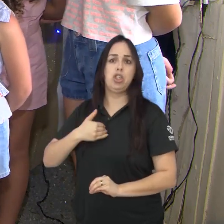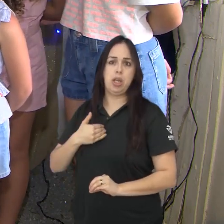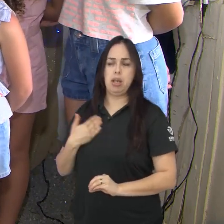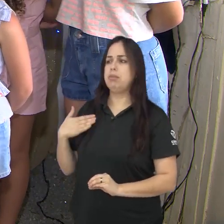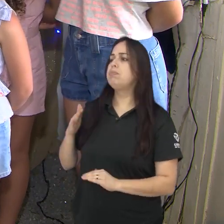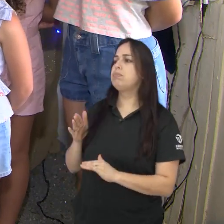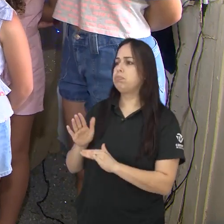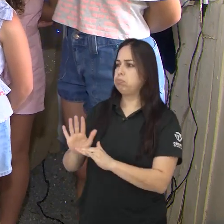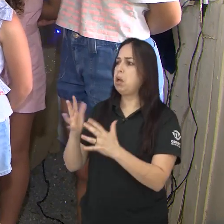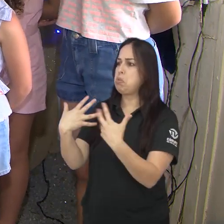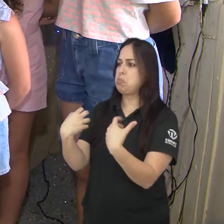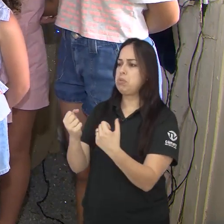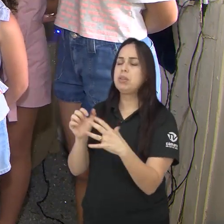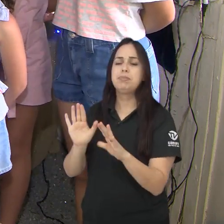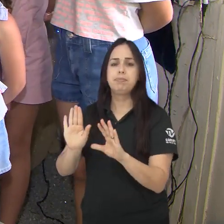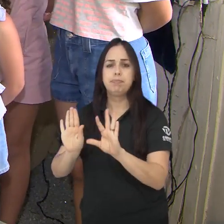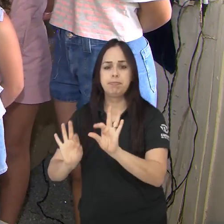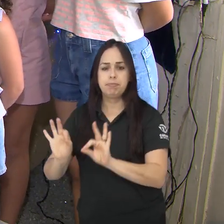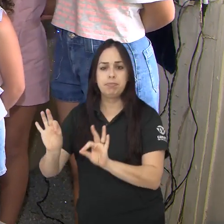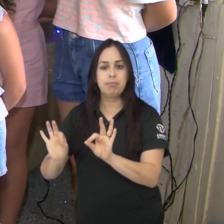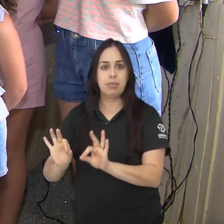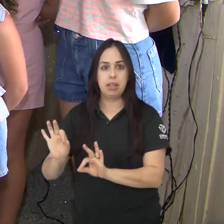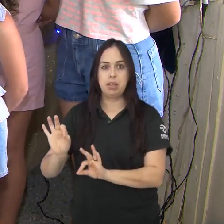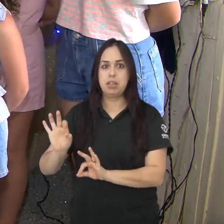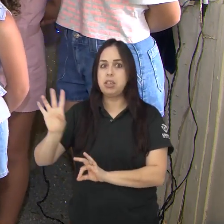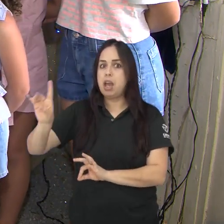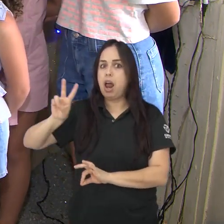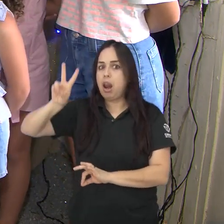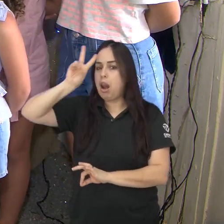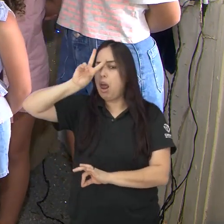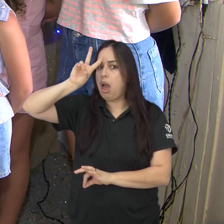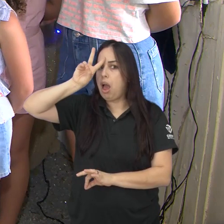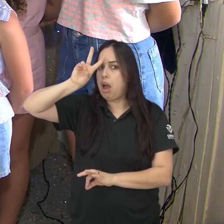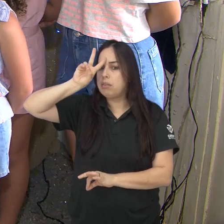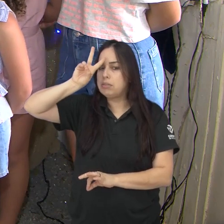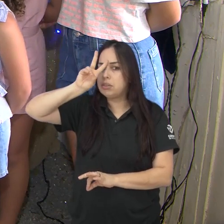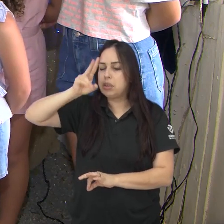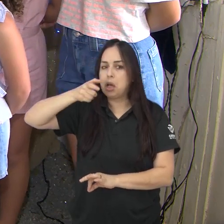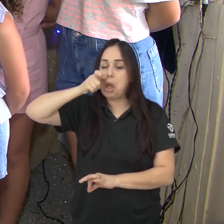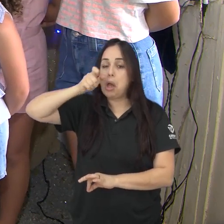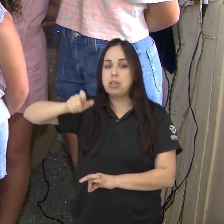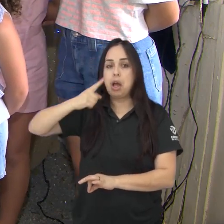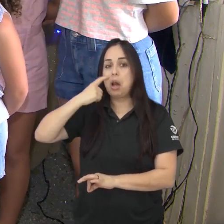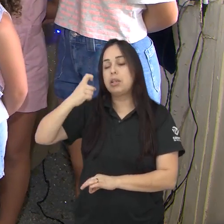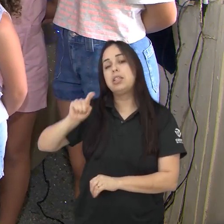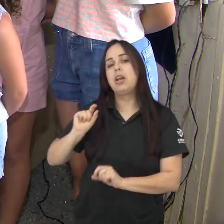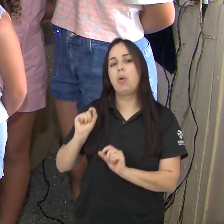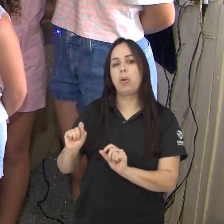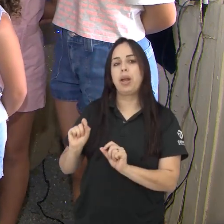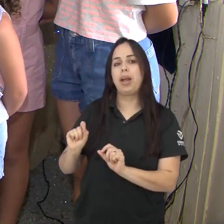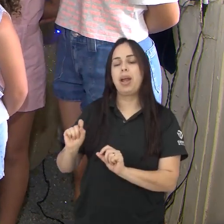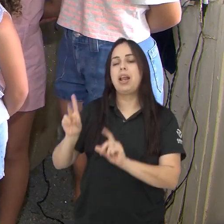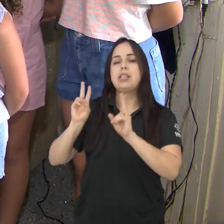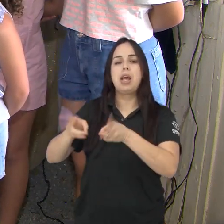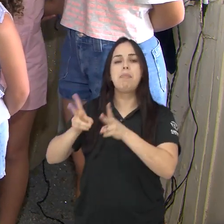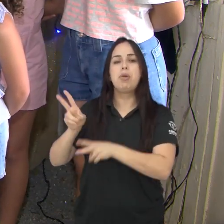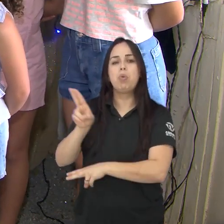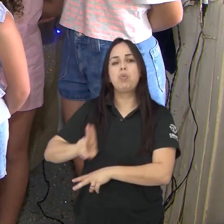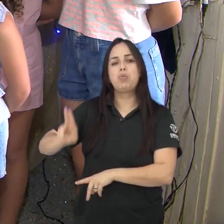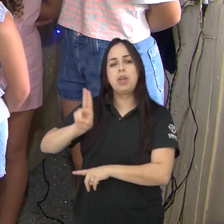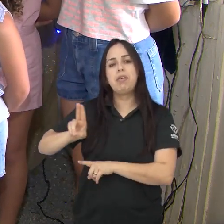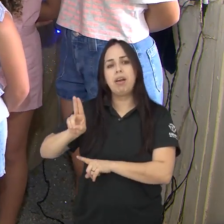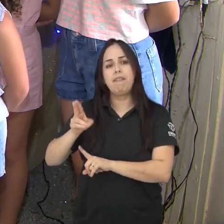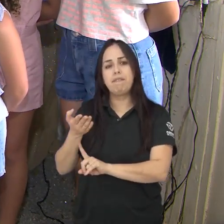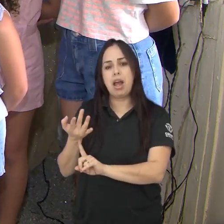pedia que fosse colocado, né? E ela não se esquecia, uma coisa muito interessante que eu achava, era uma vela